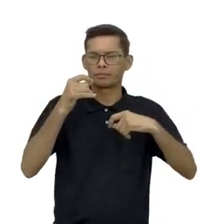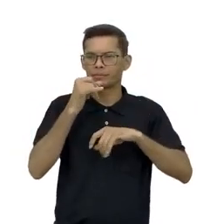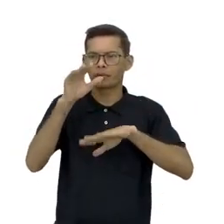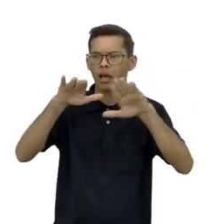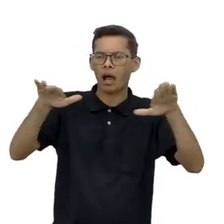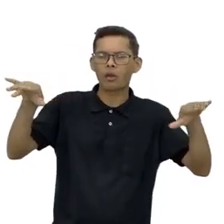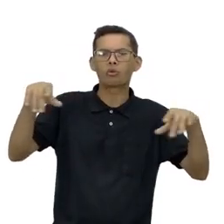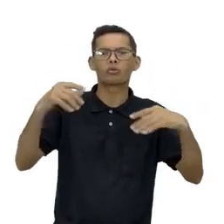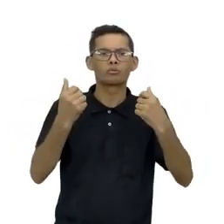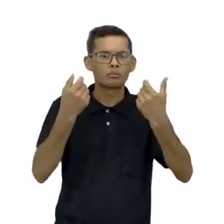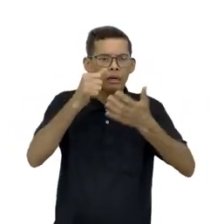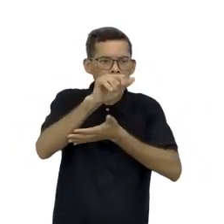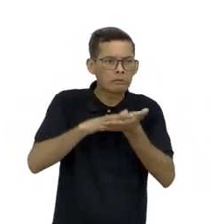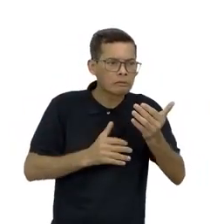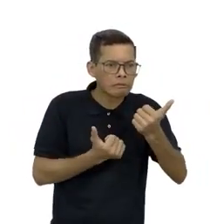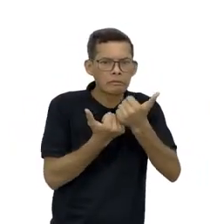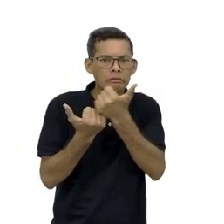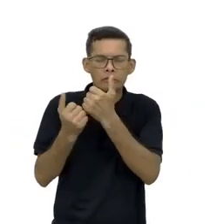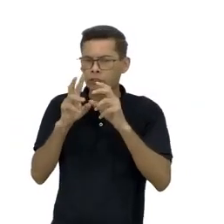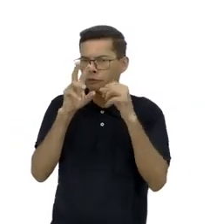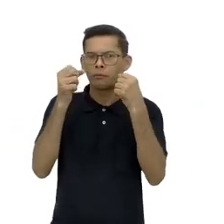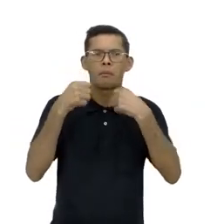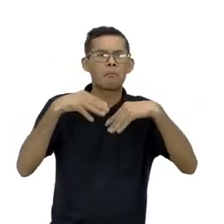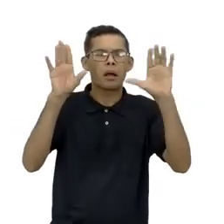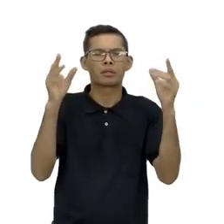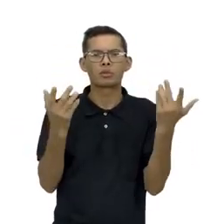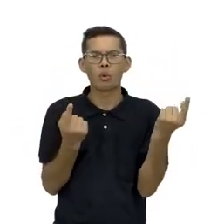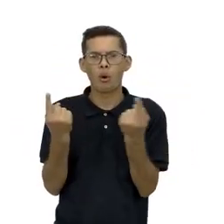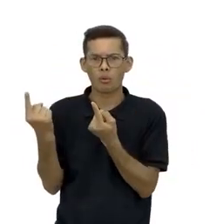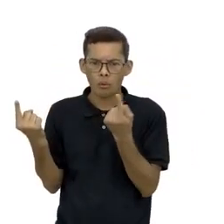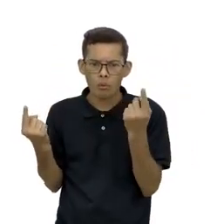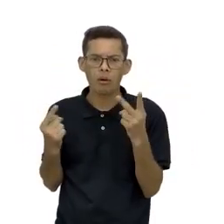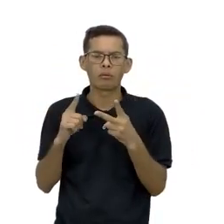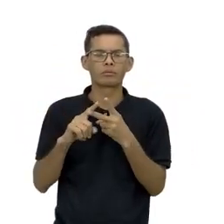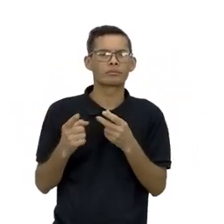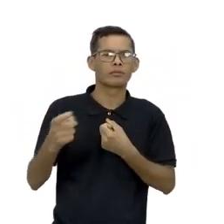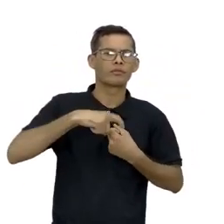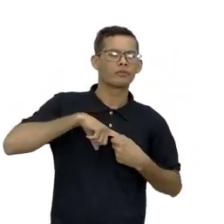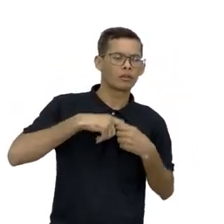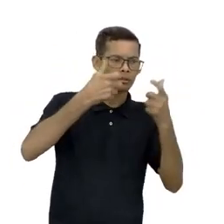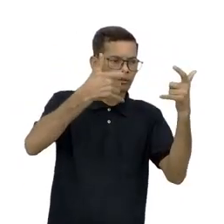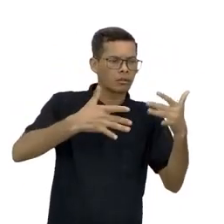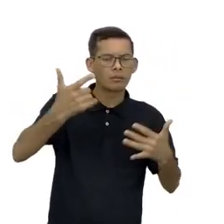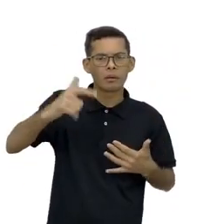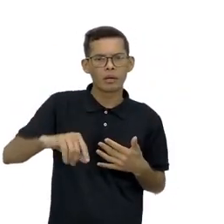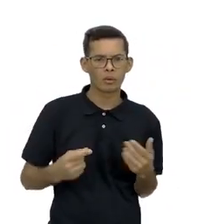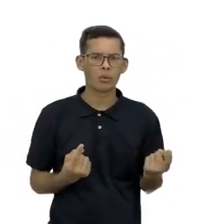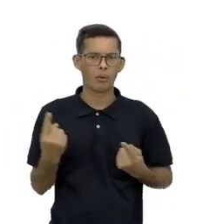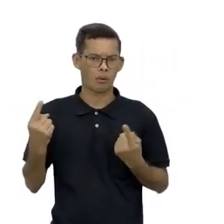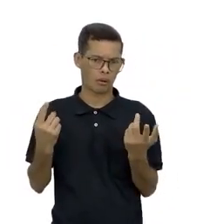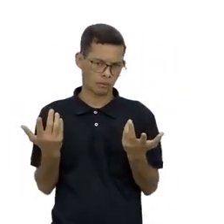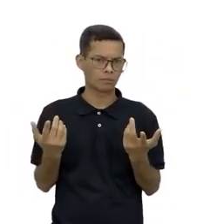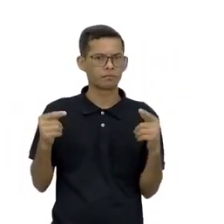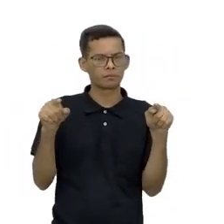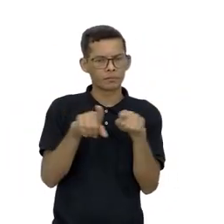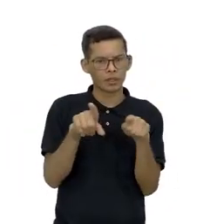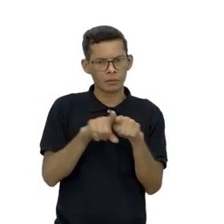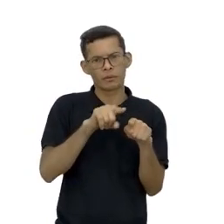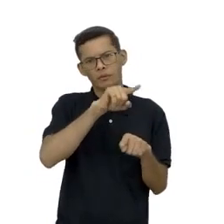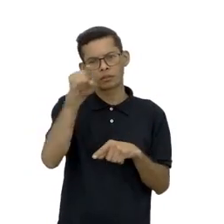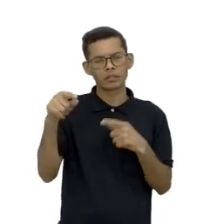da SD, eventualmente, vocês vão ter que redesenhar, que vocês possam